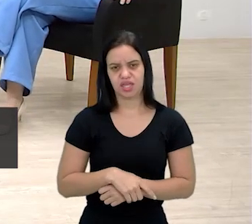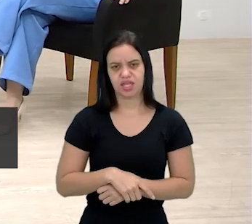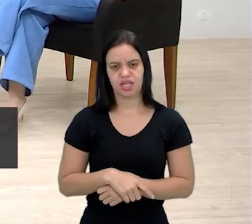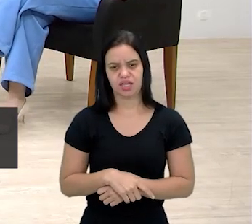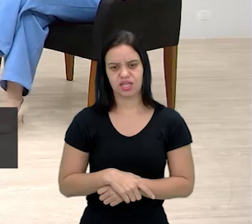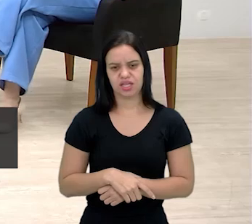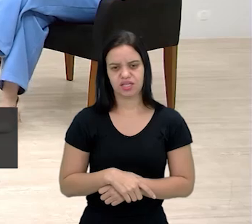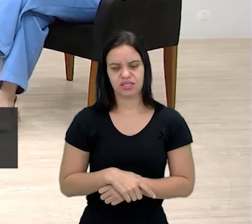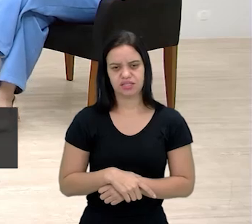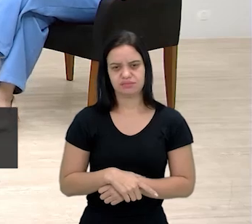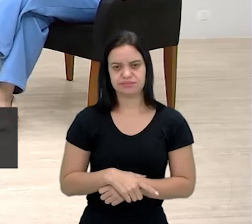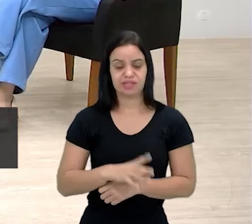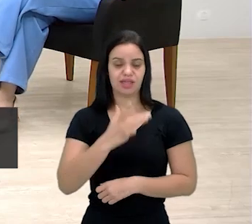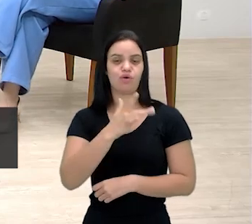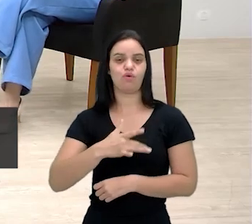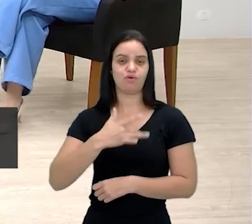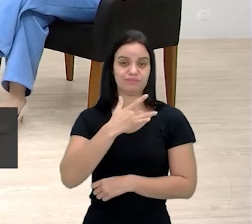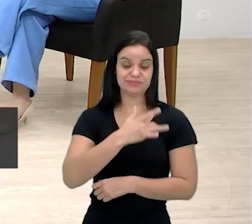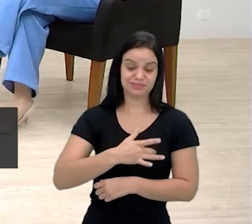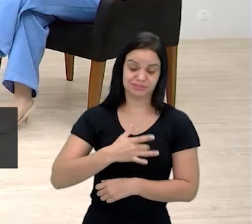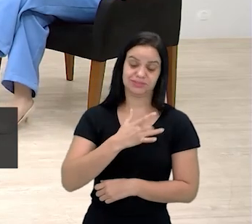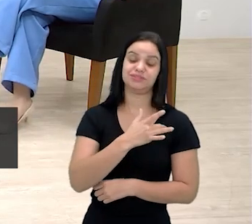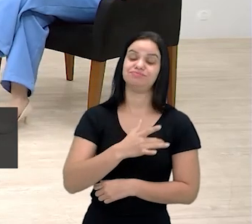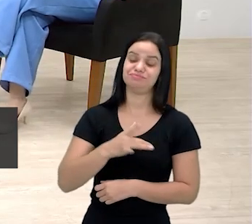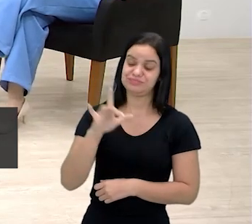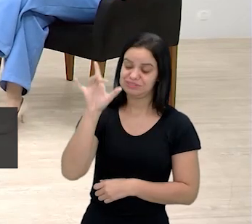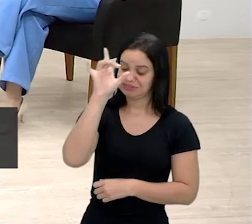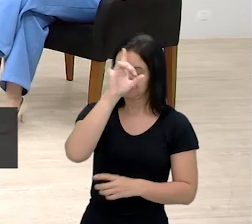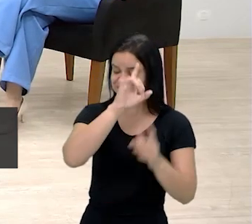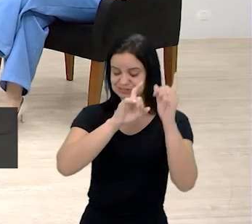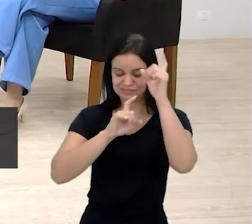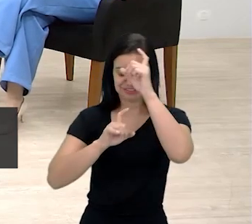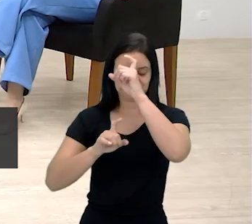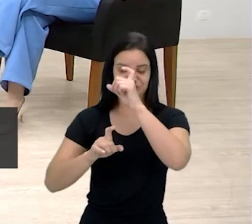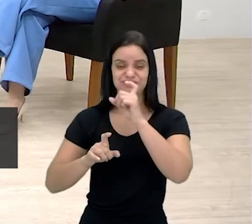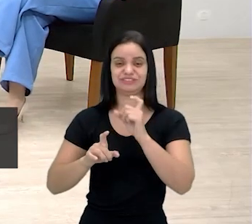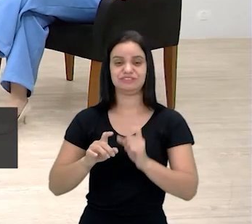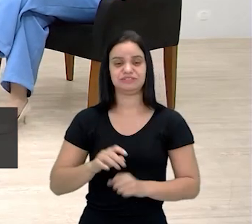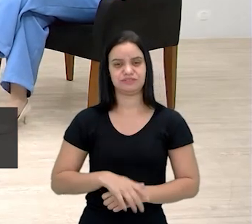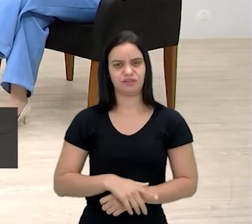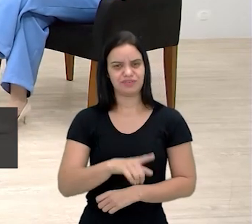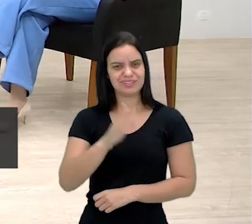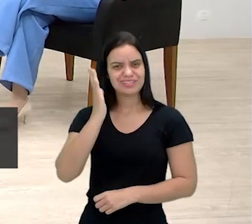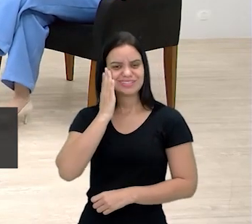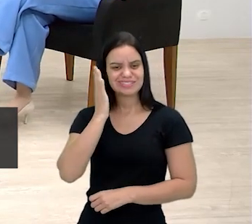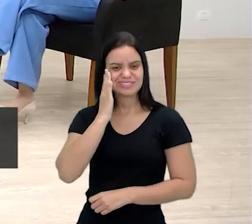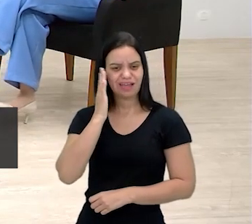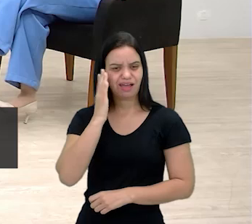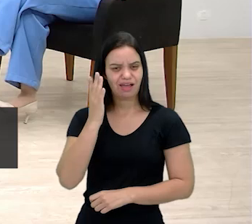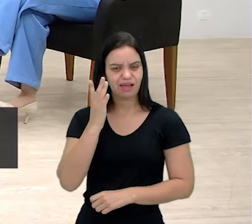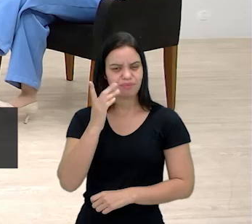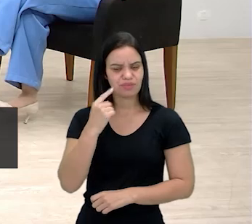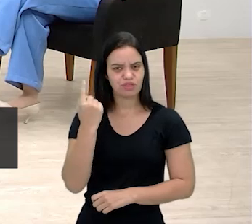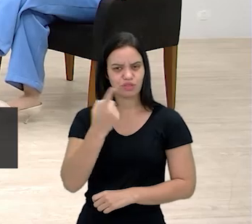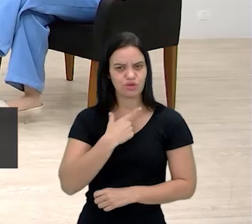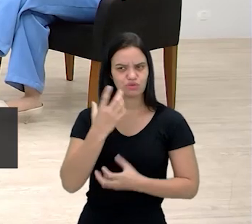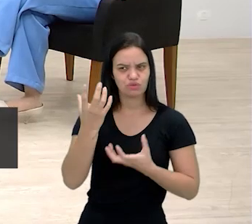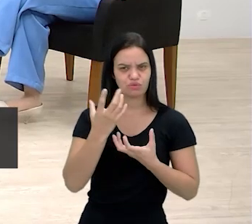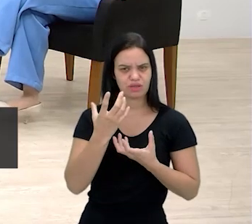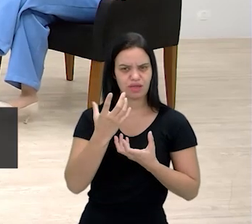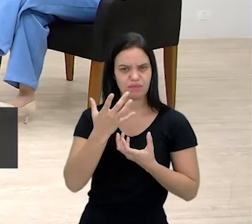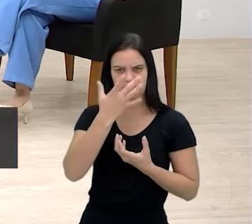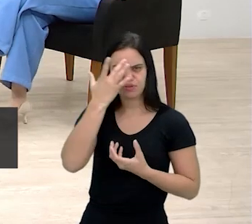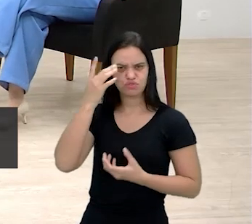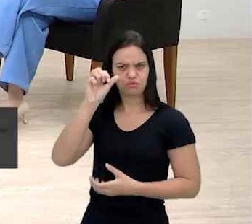nesse romance é pesadíssimo, né? Sim. É um estigma muito forte. Você sabe que, no fundo, a gente não quer alguém pior do